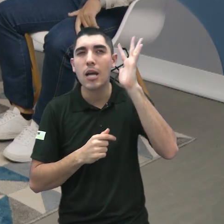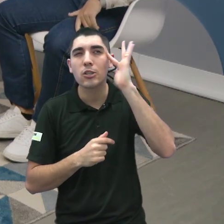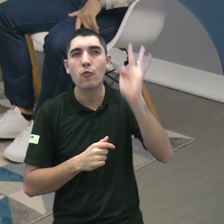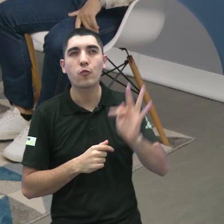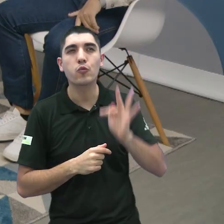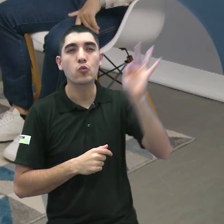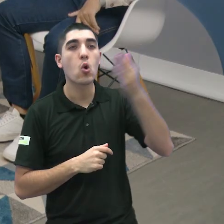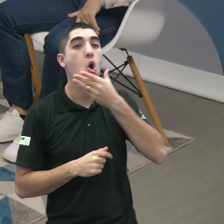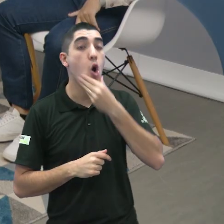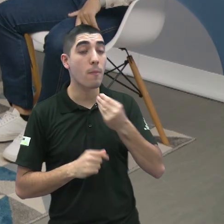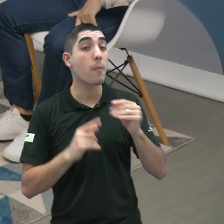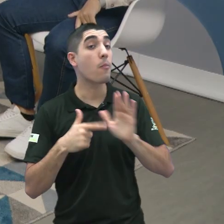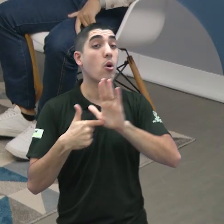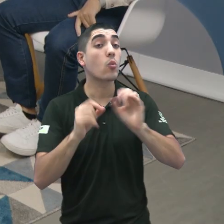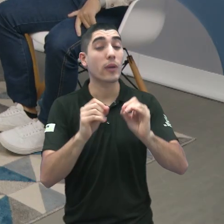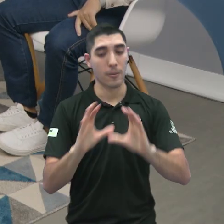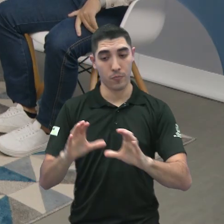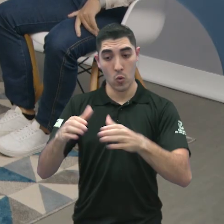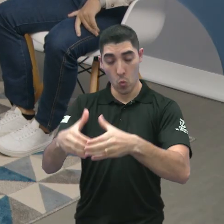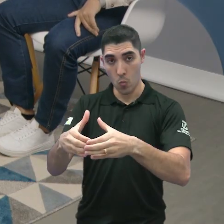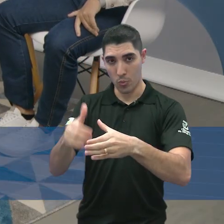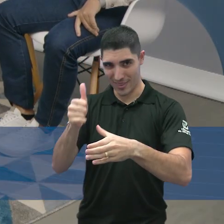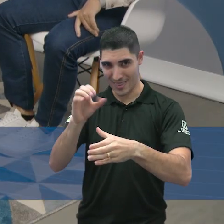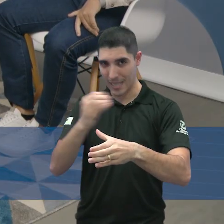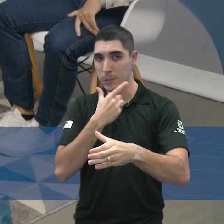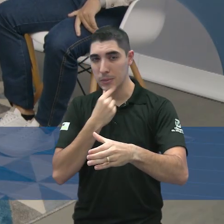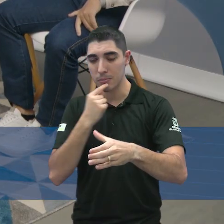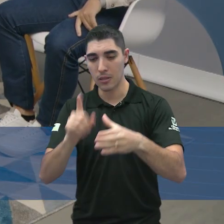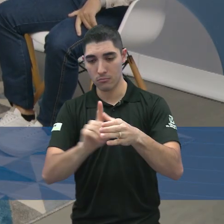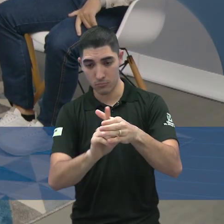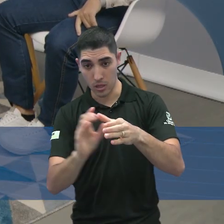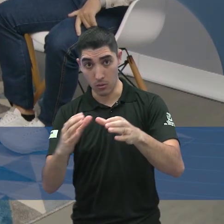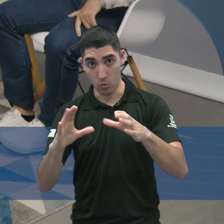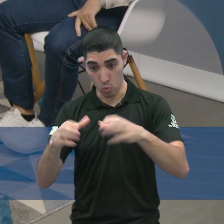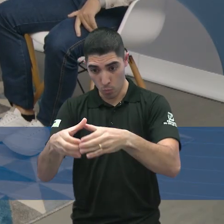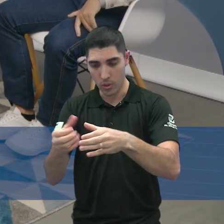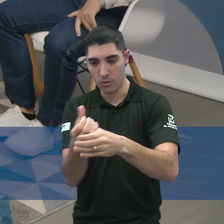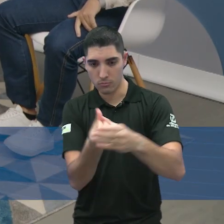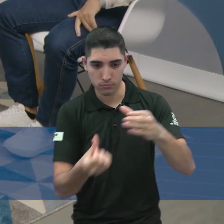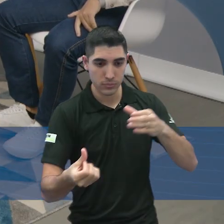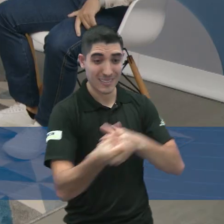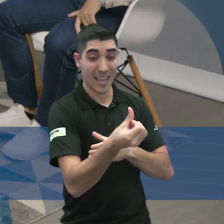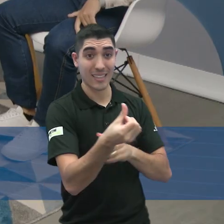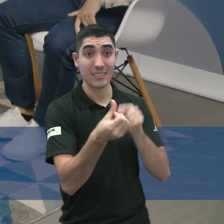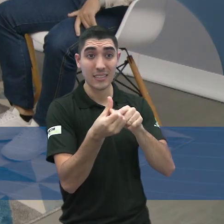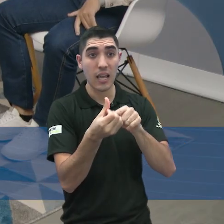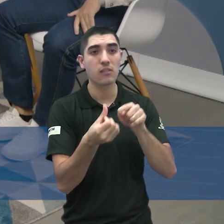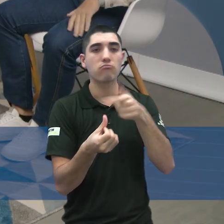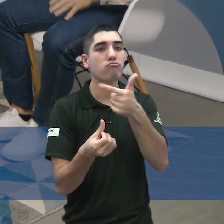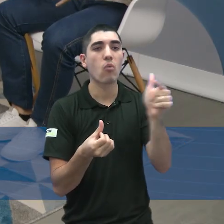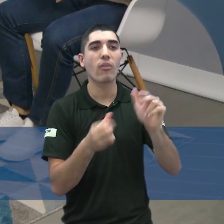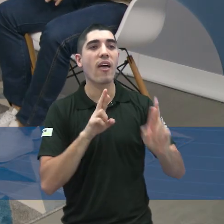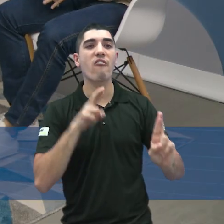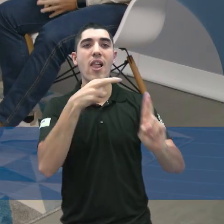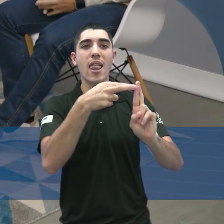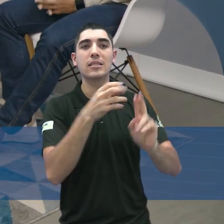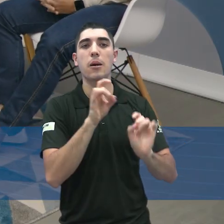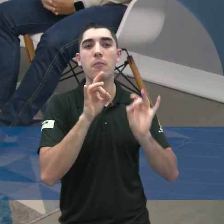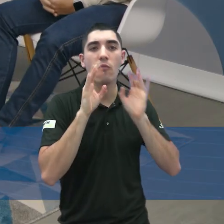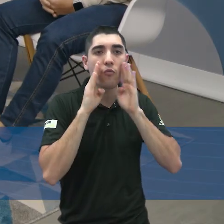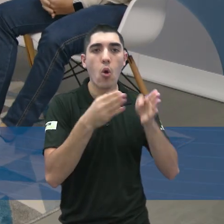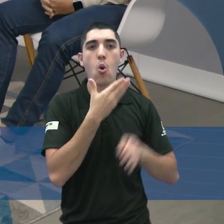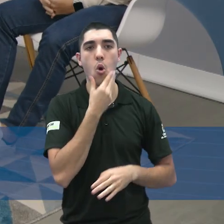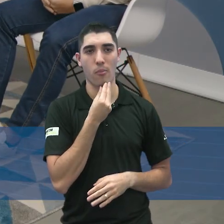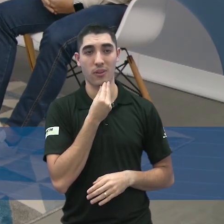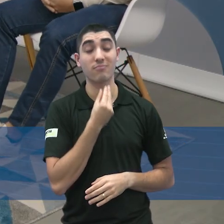cada 10 meninos não têm referência positiva de masculinidade. É uma coisa que você falou um pouquinho no começo, a gente